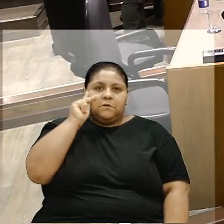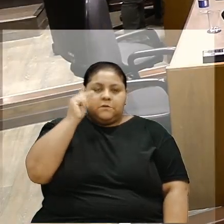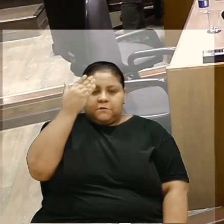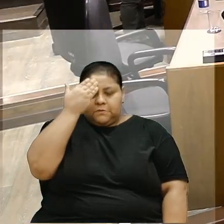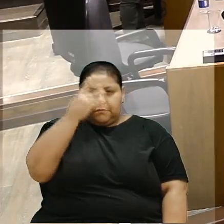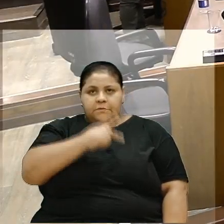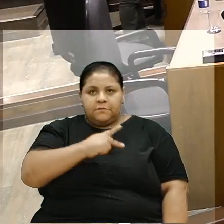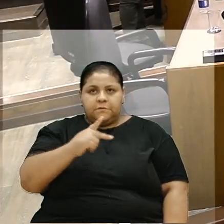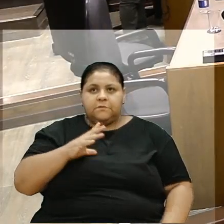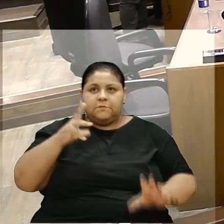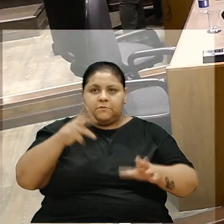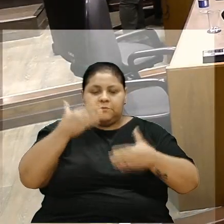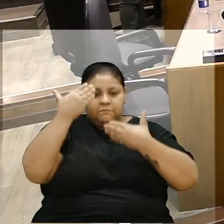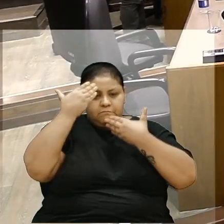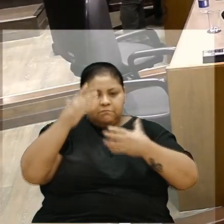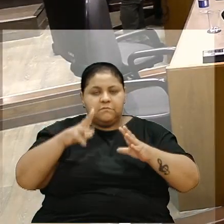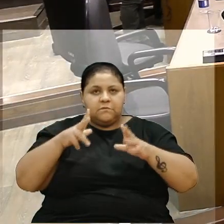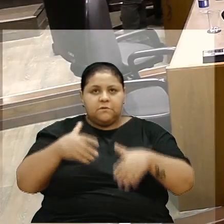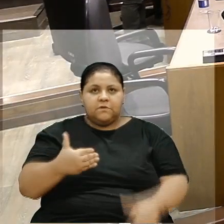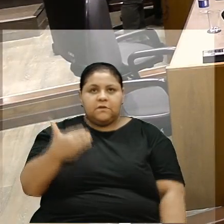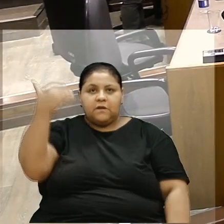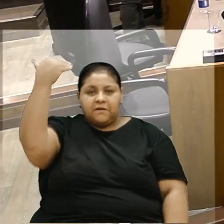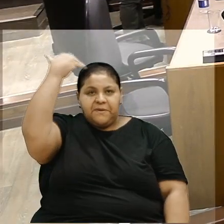Muito obrigado a todos que aguentaram para me ouvir aqui falar.